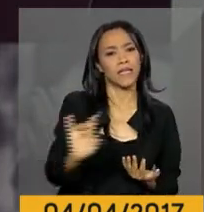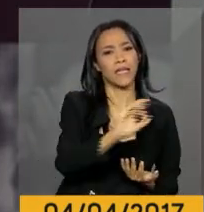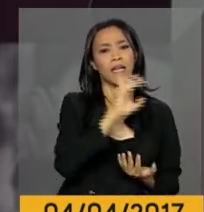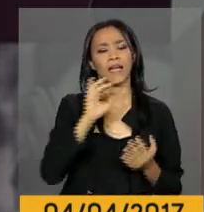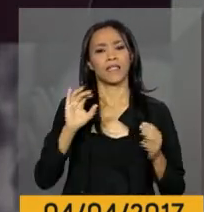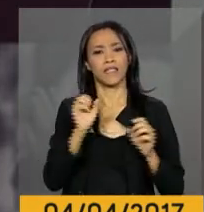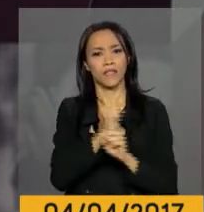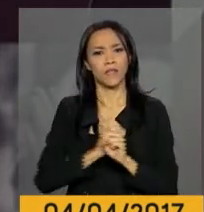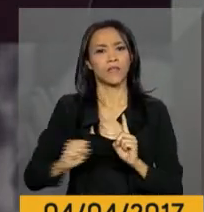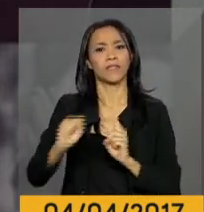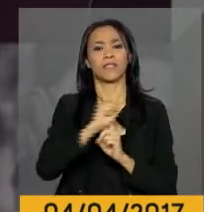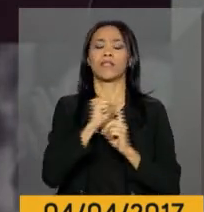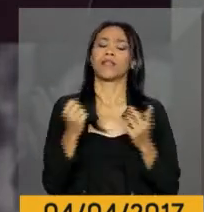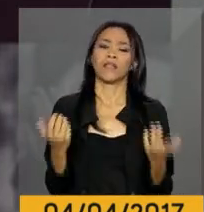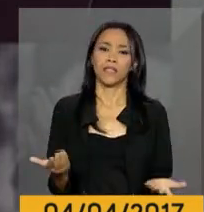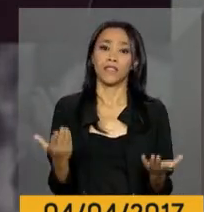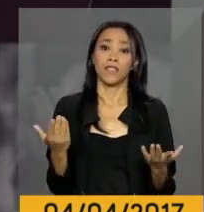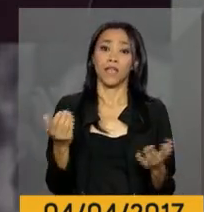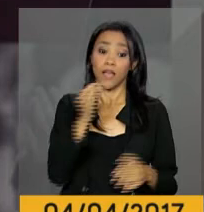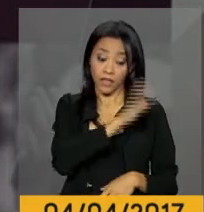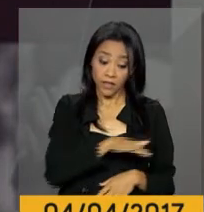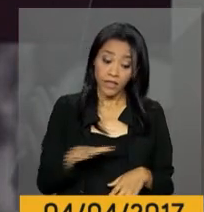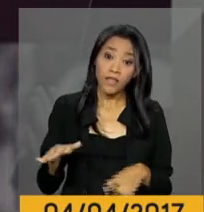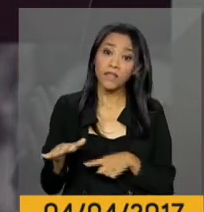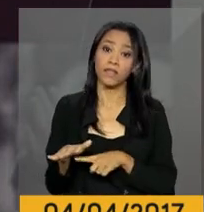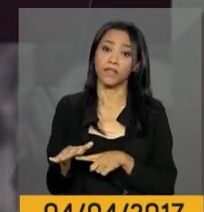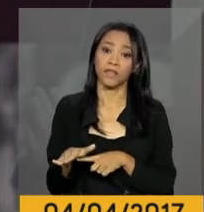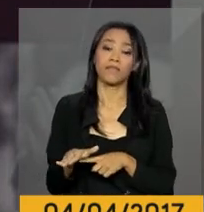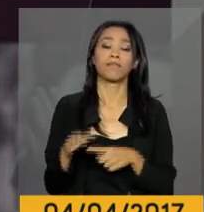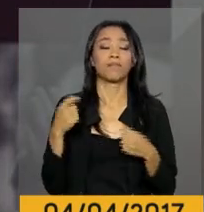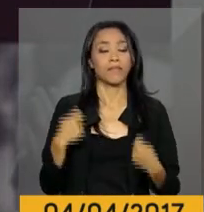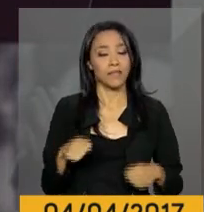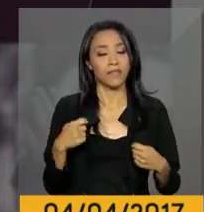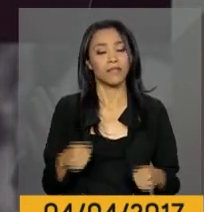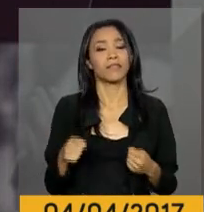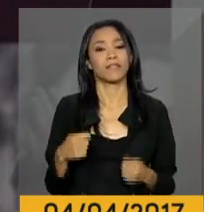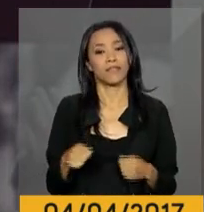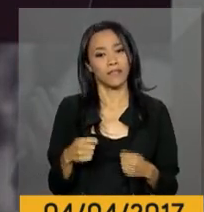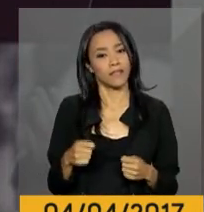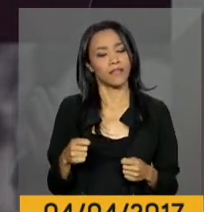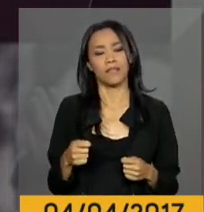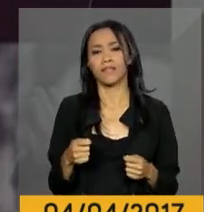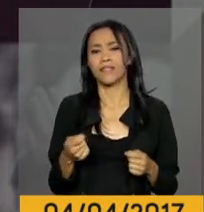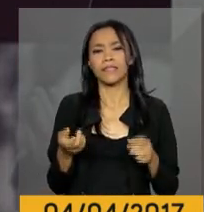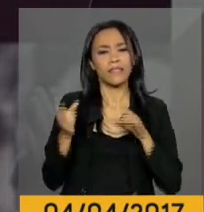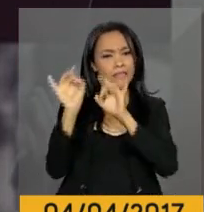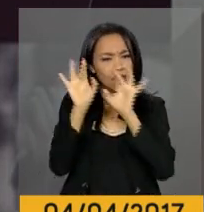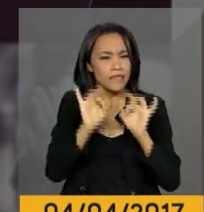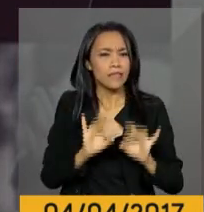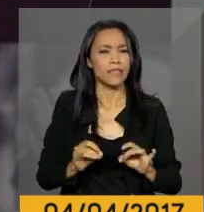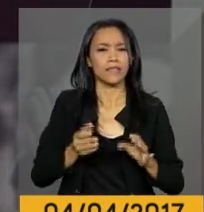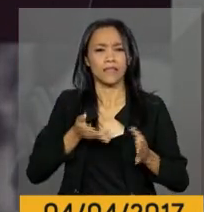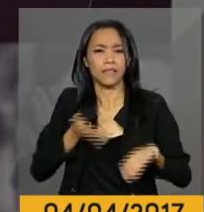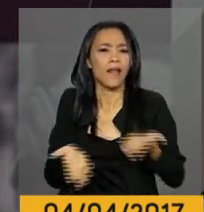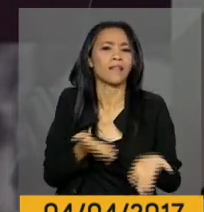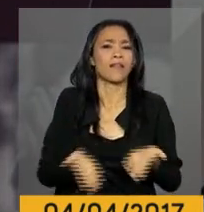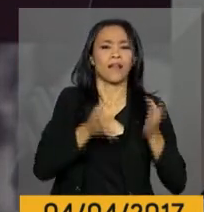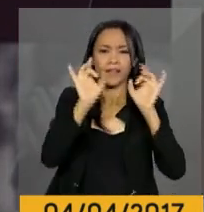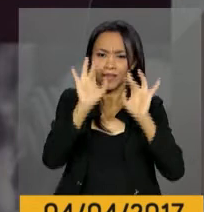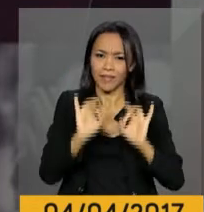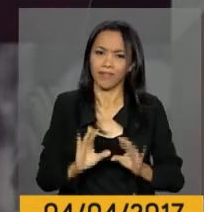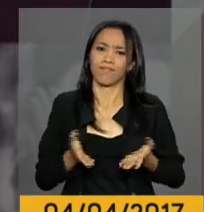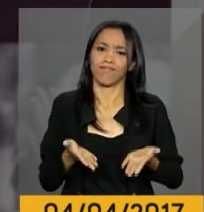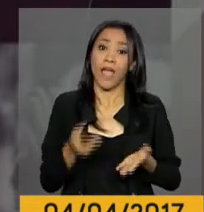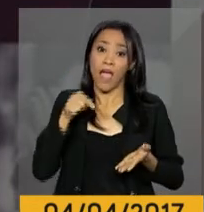cada sociedade, a criança deve ocupar um lugar especialíssimo. Ela representa